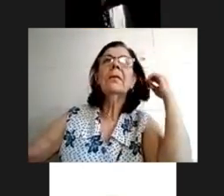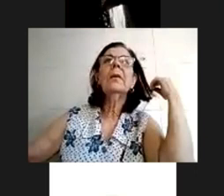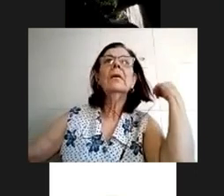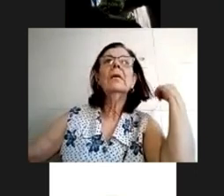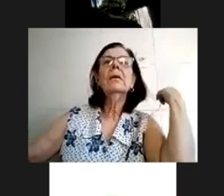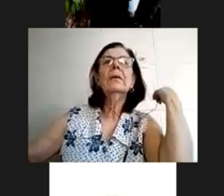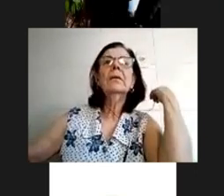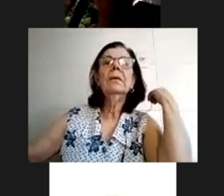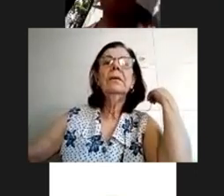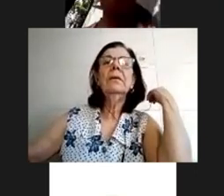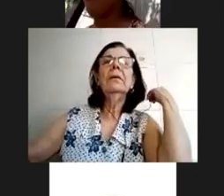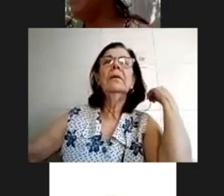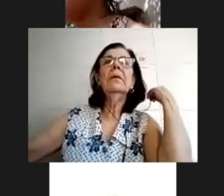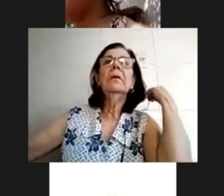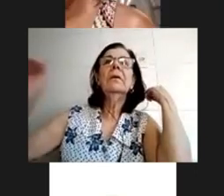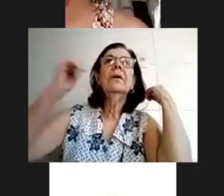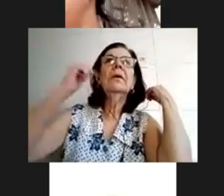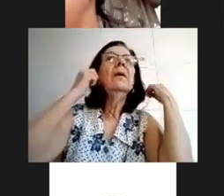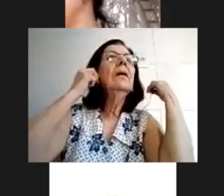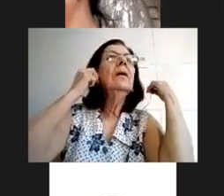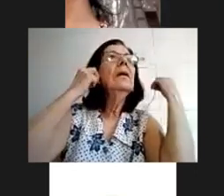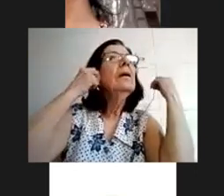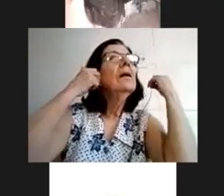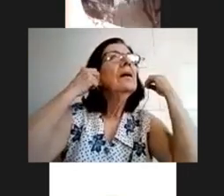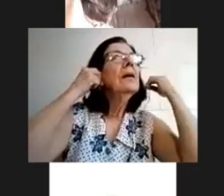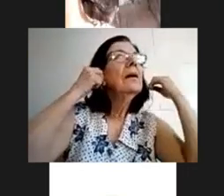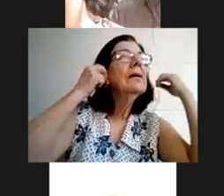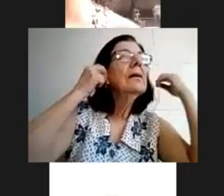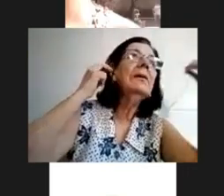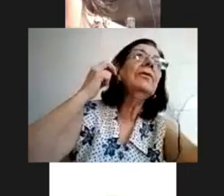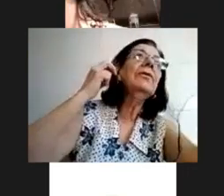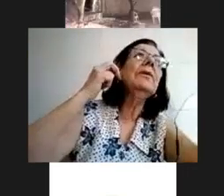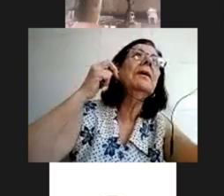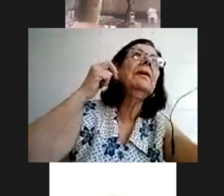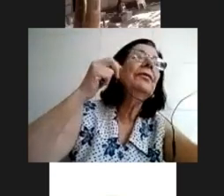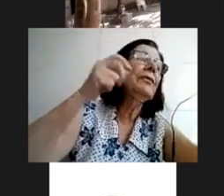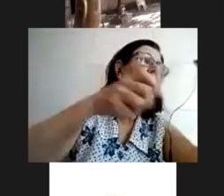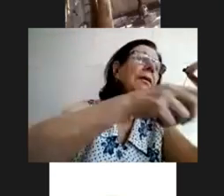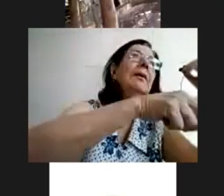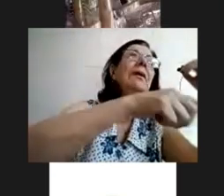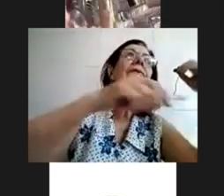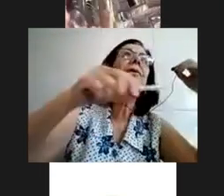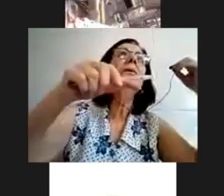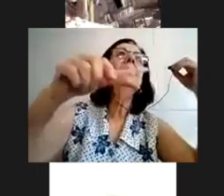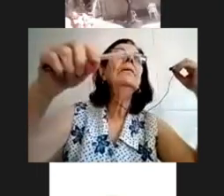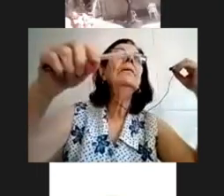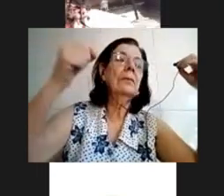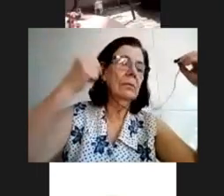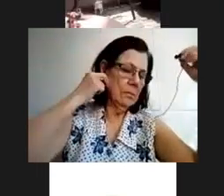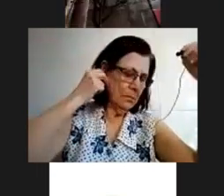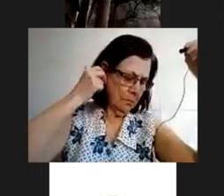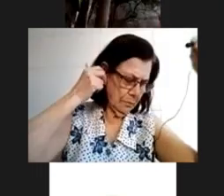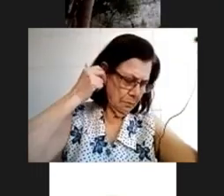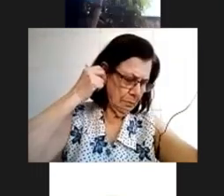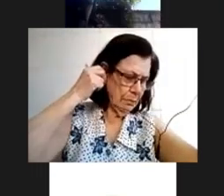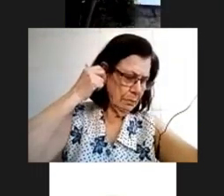eu vou de cabeça mesmo, porque até então eu não pensava em usar isso como profissão, que é, eu gosto muito da